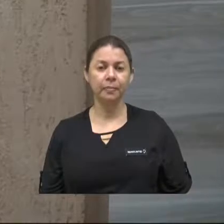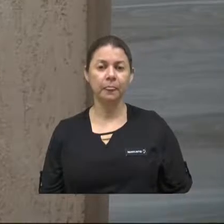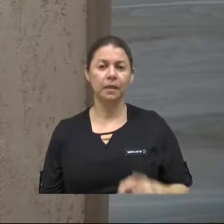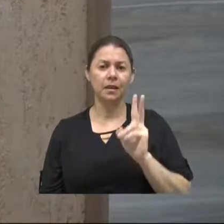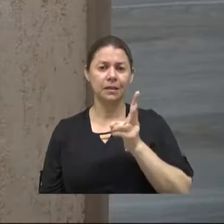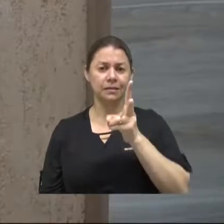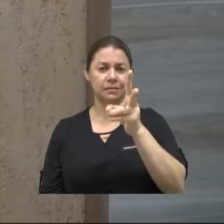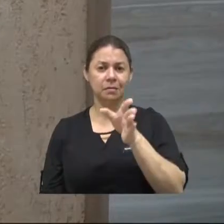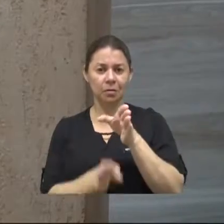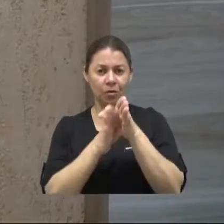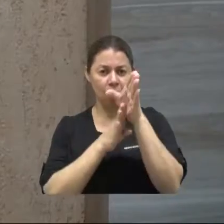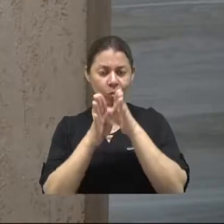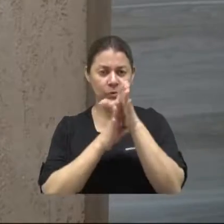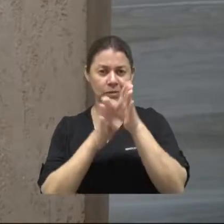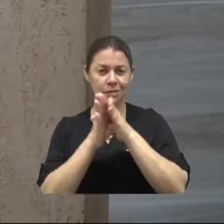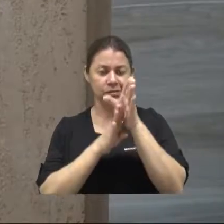Nilton,